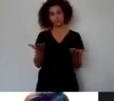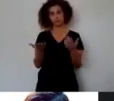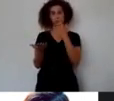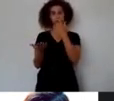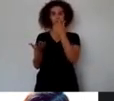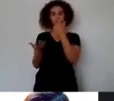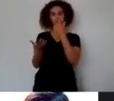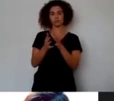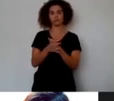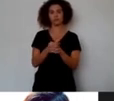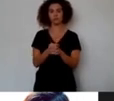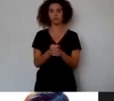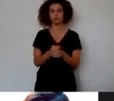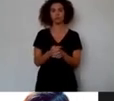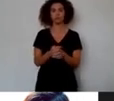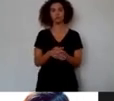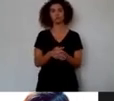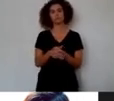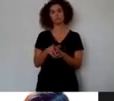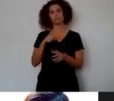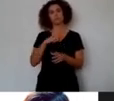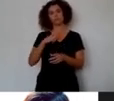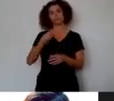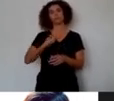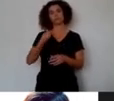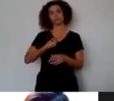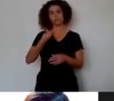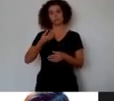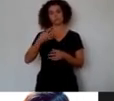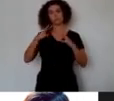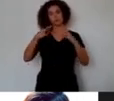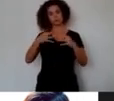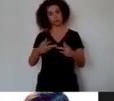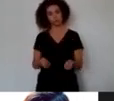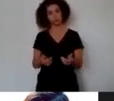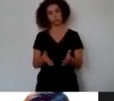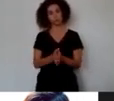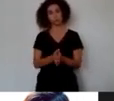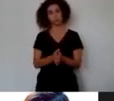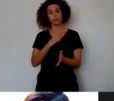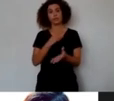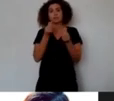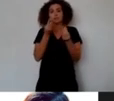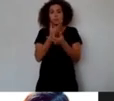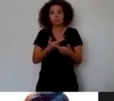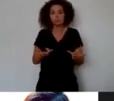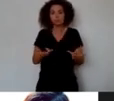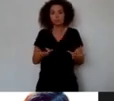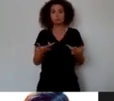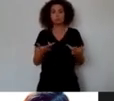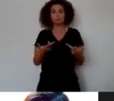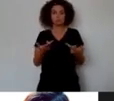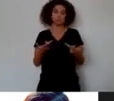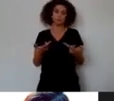muito bacana do pessoal que está aqui, eu acho que teve muitos pontos levantados e assim, fica até